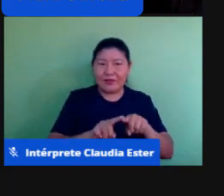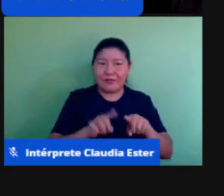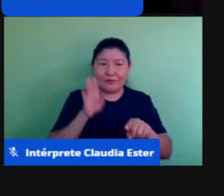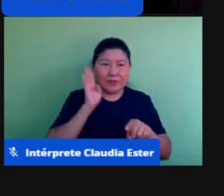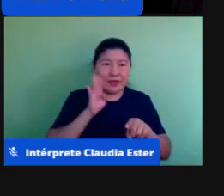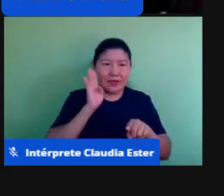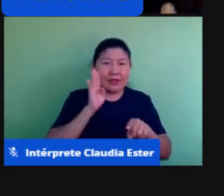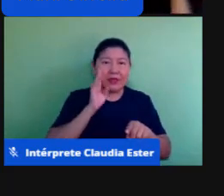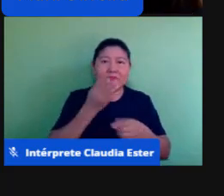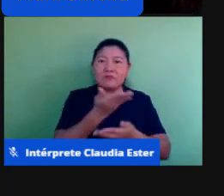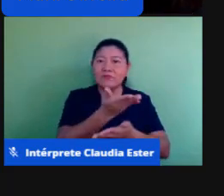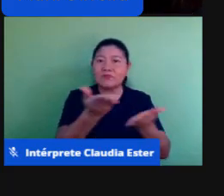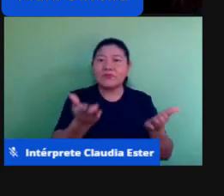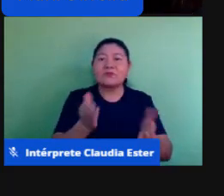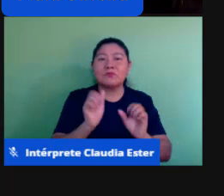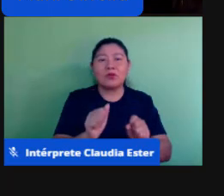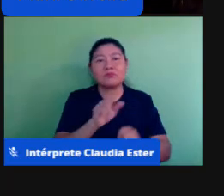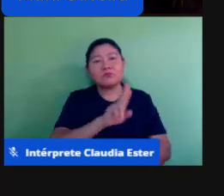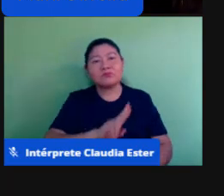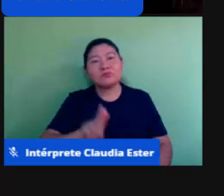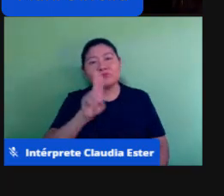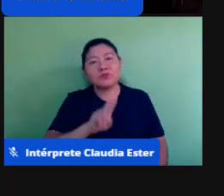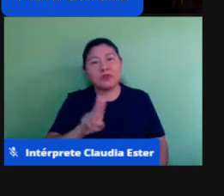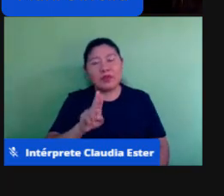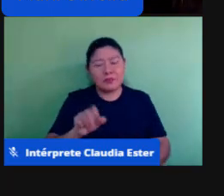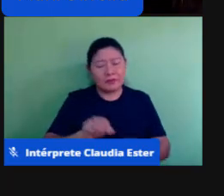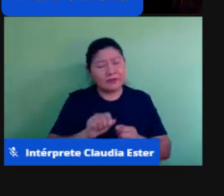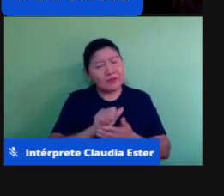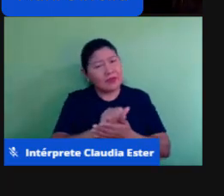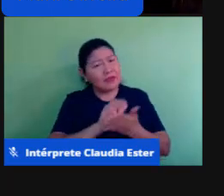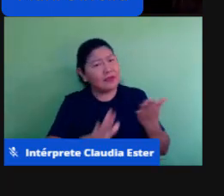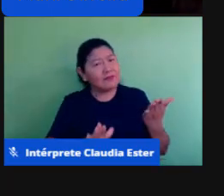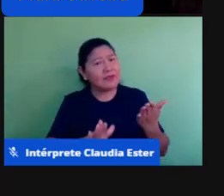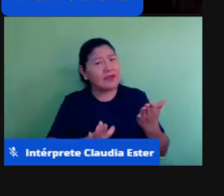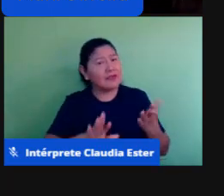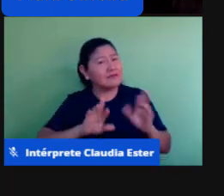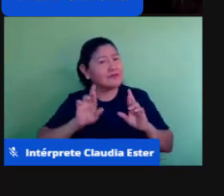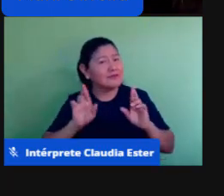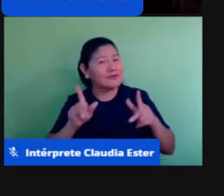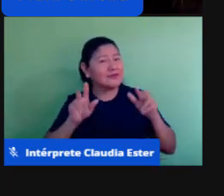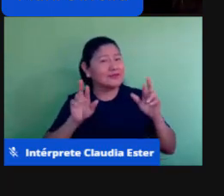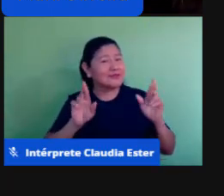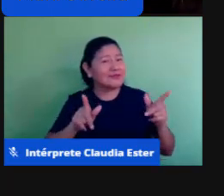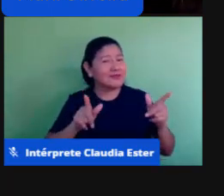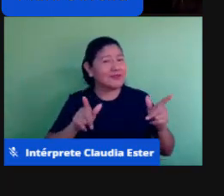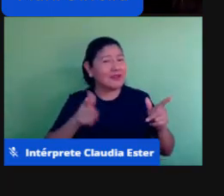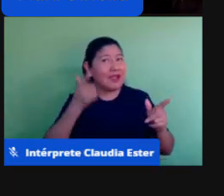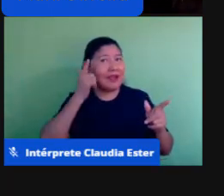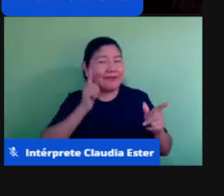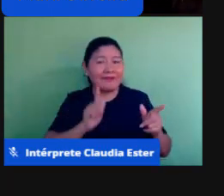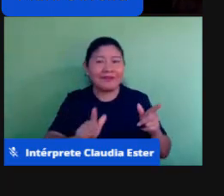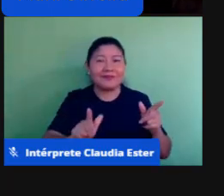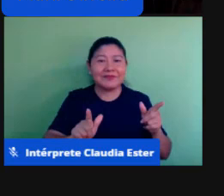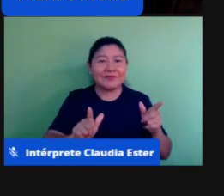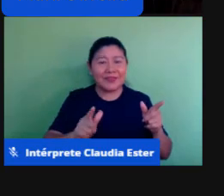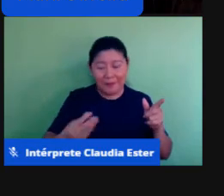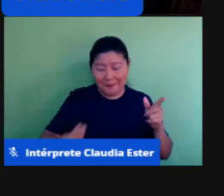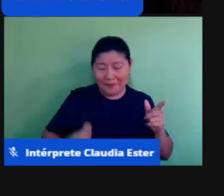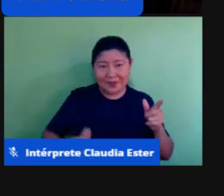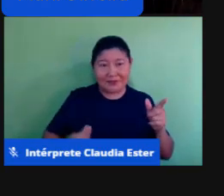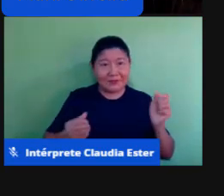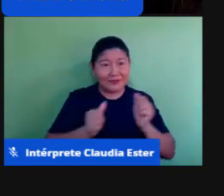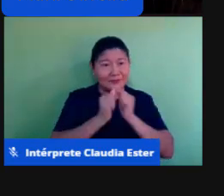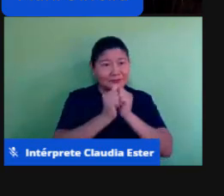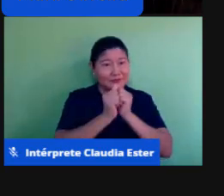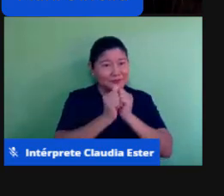podem utilizar para fazer umas atividades bem interessantes, atividades assim que vocês conseguem participar com os